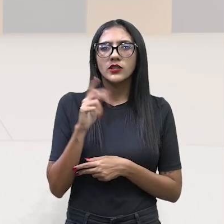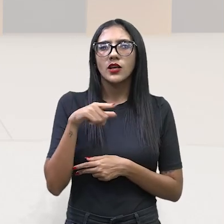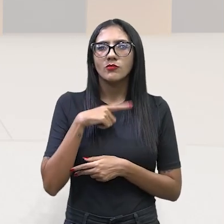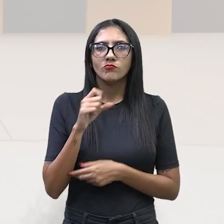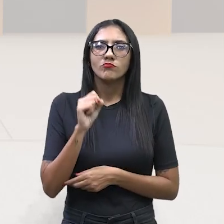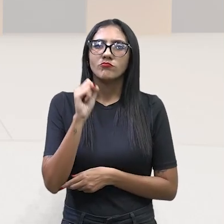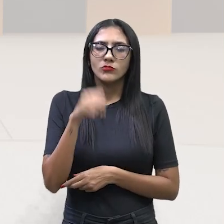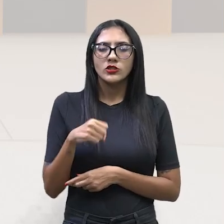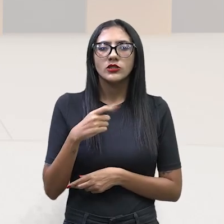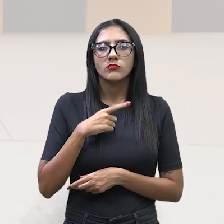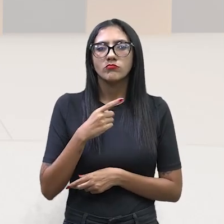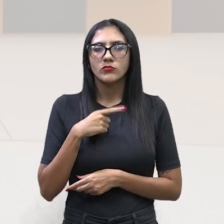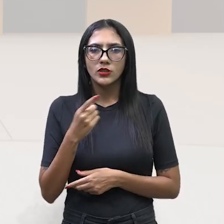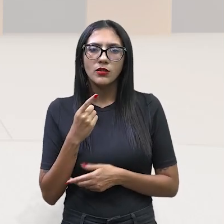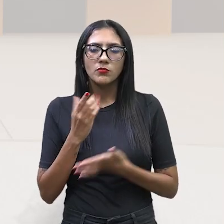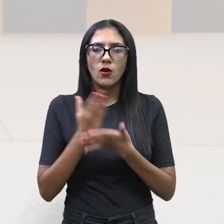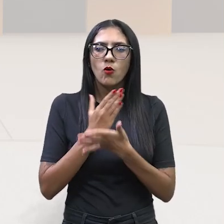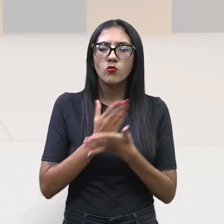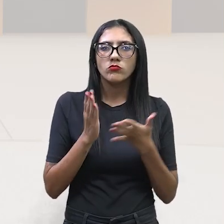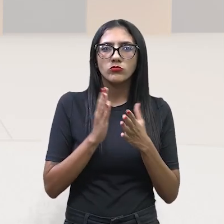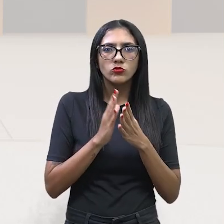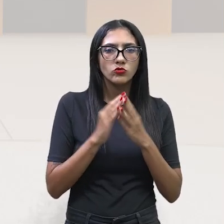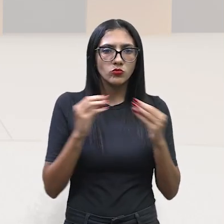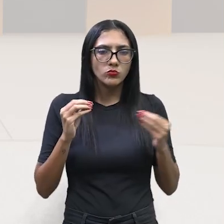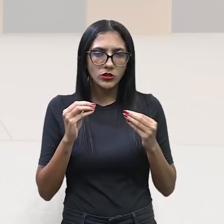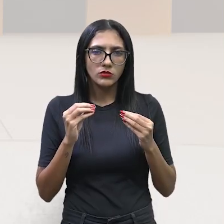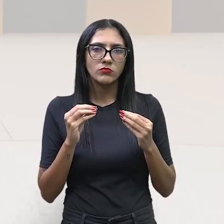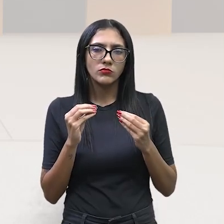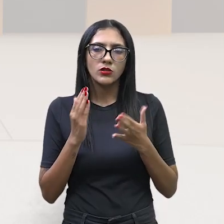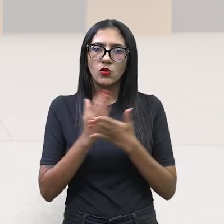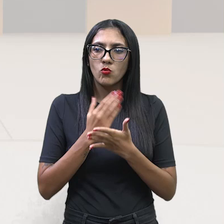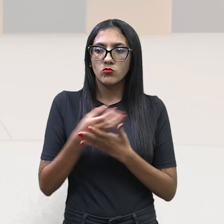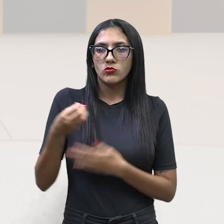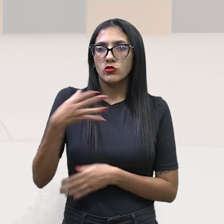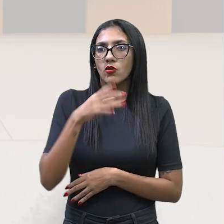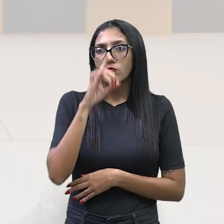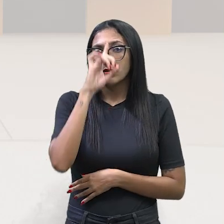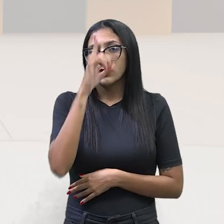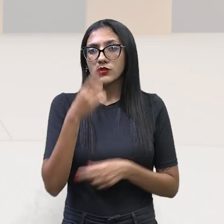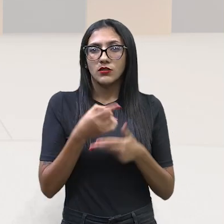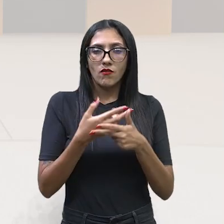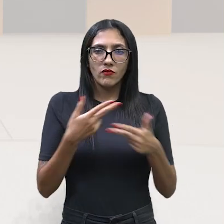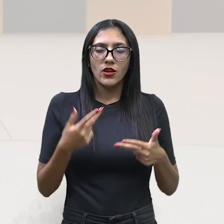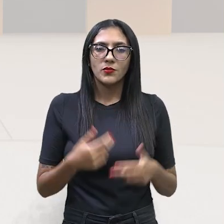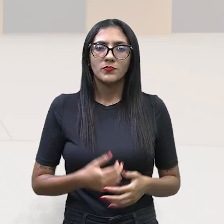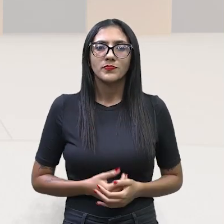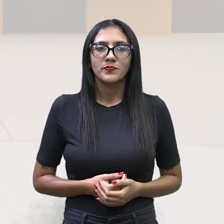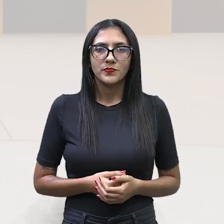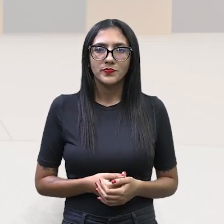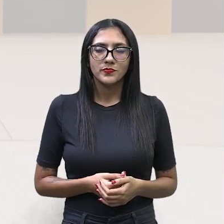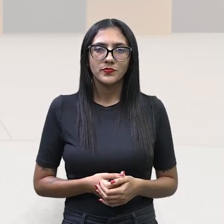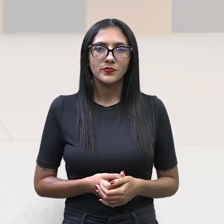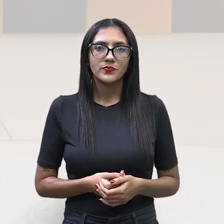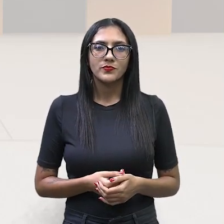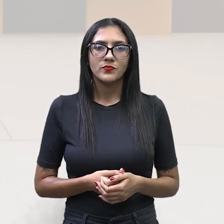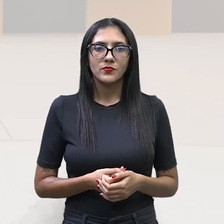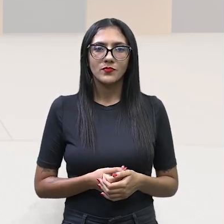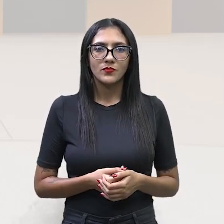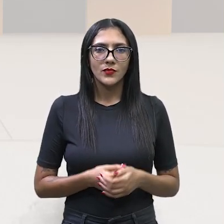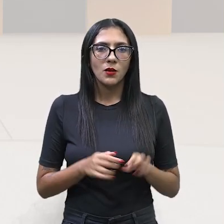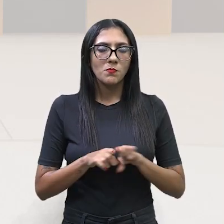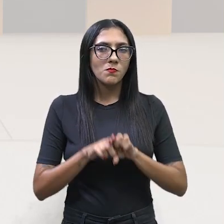sim deixar de existir vários empregos, como nós mostramos aqui para vocês. Né, professora? Exatamente. Porém, não